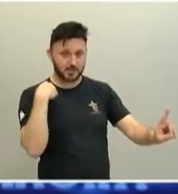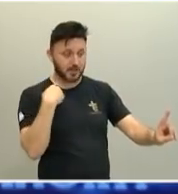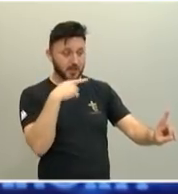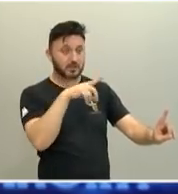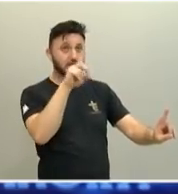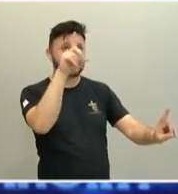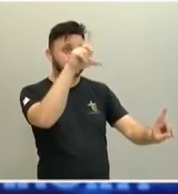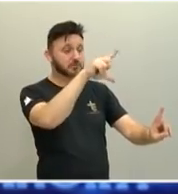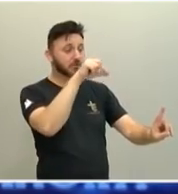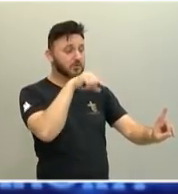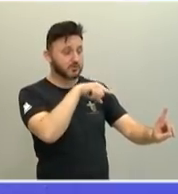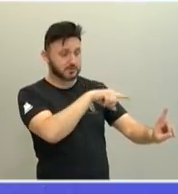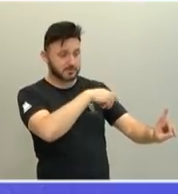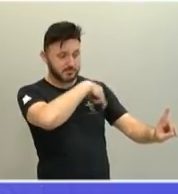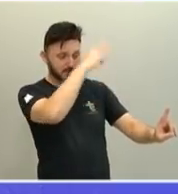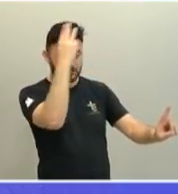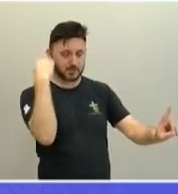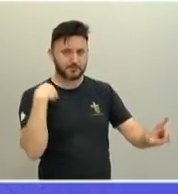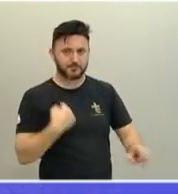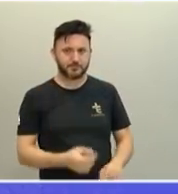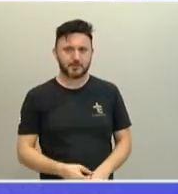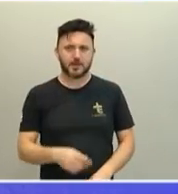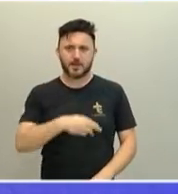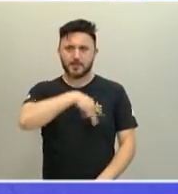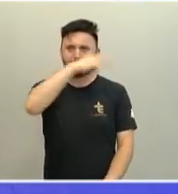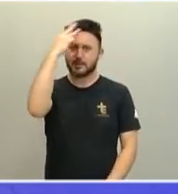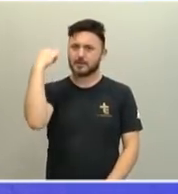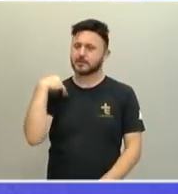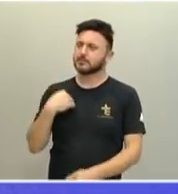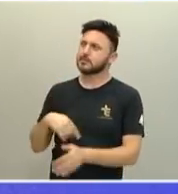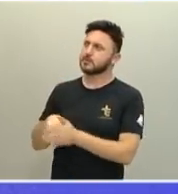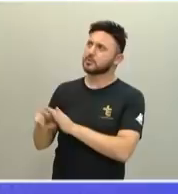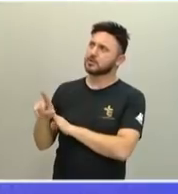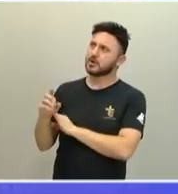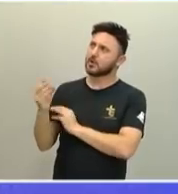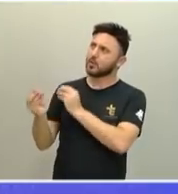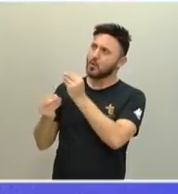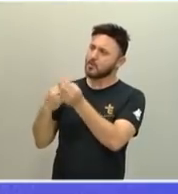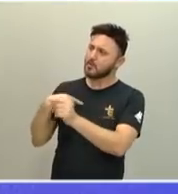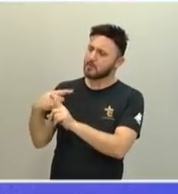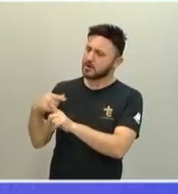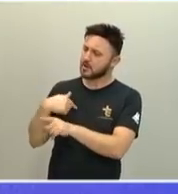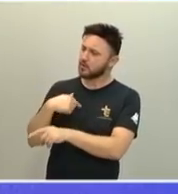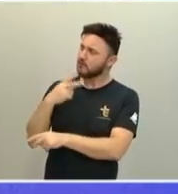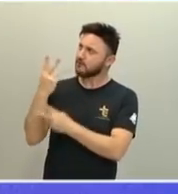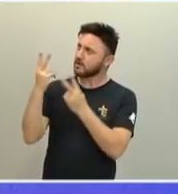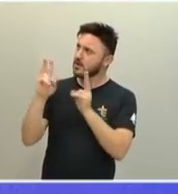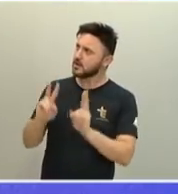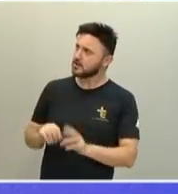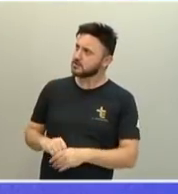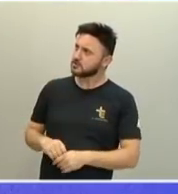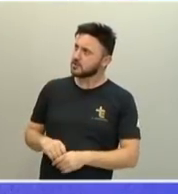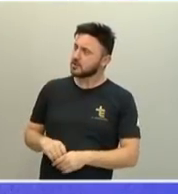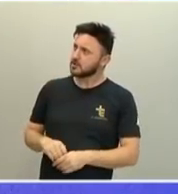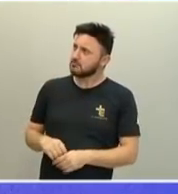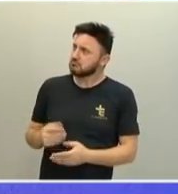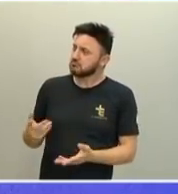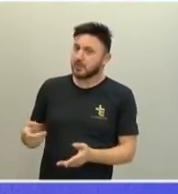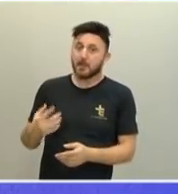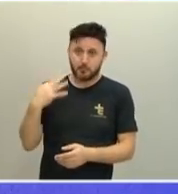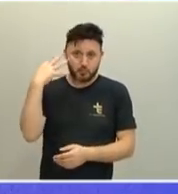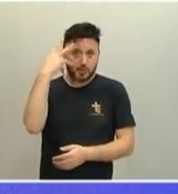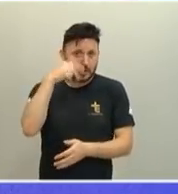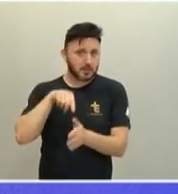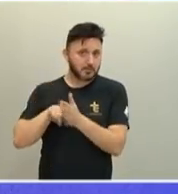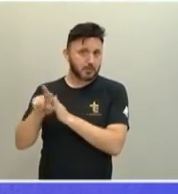Senhor. Maria faz uma pergunta para o anjo: como se fará isso? Eu não conheço homem algum. É bonita a pergunta de Maria, porque não é uma pergunta